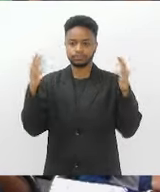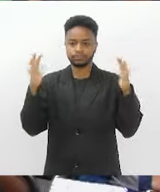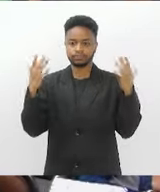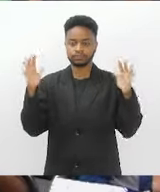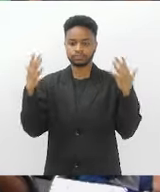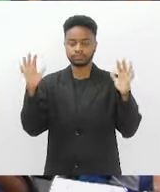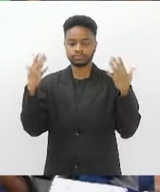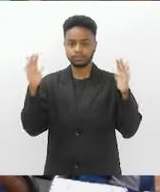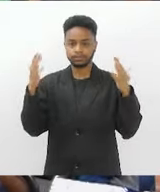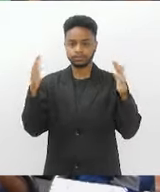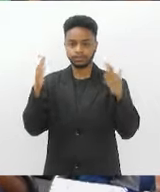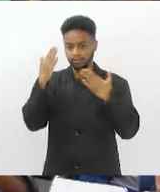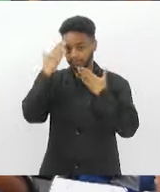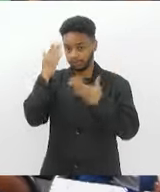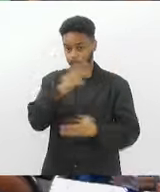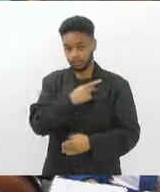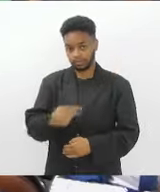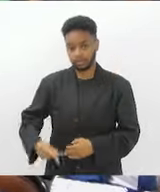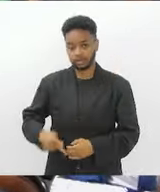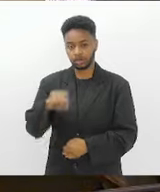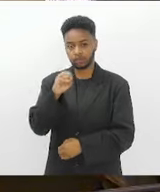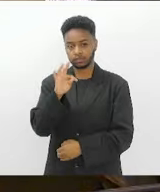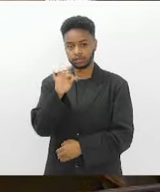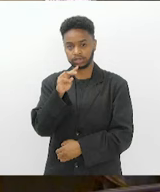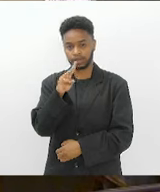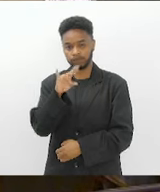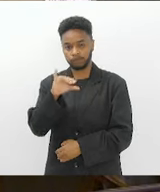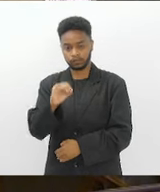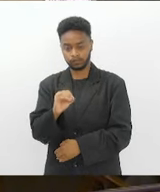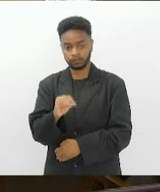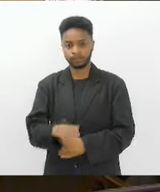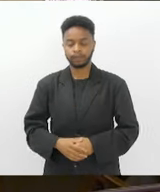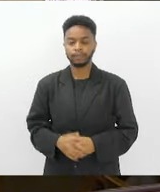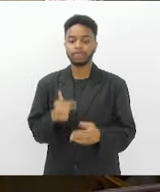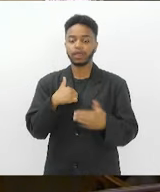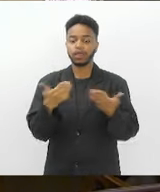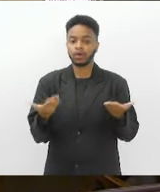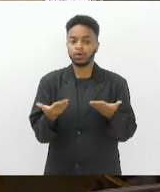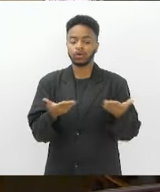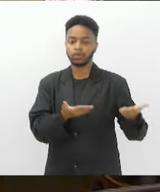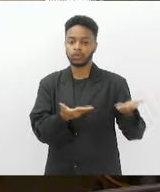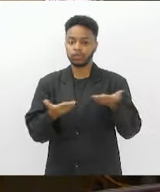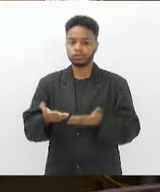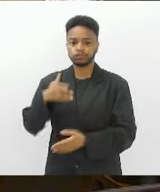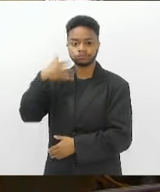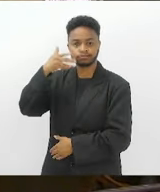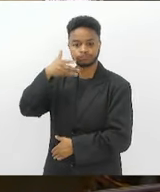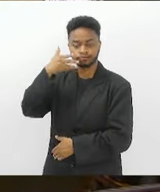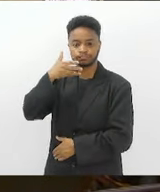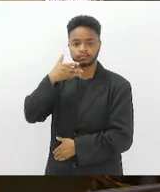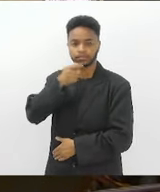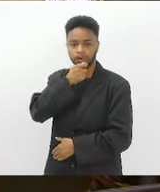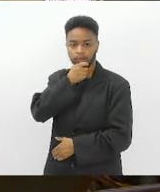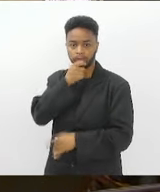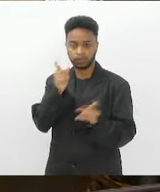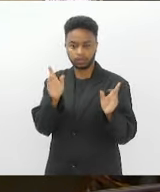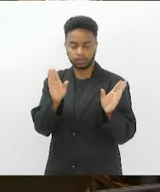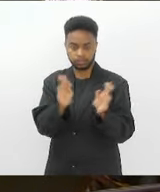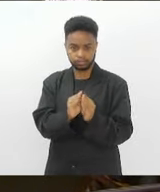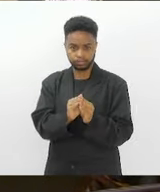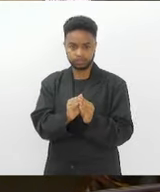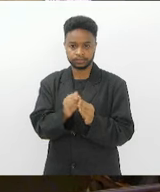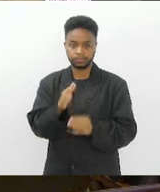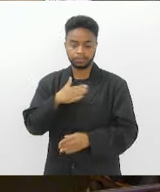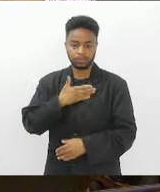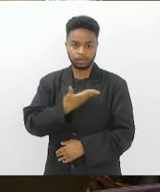Obrigado, querido presidente Otávio Costa. Gostaria de convidar também para uma breve saudação o querido